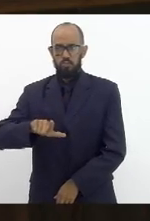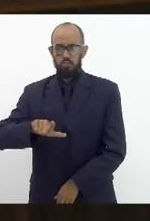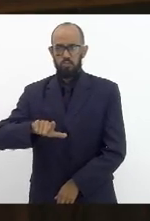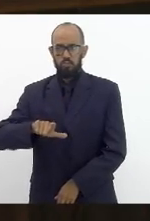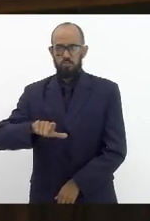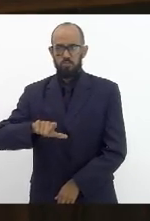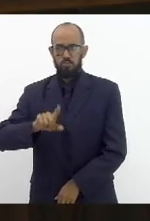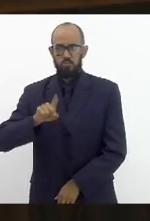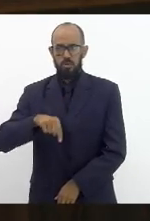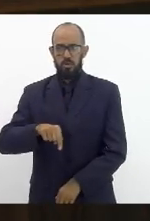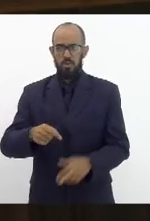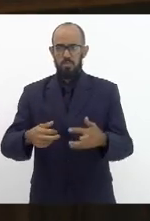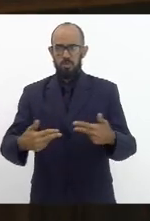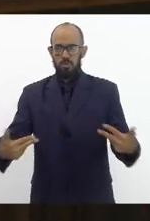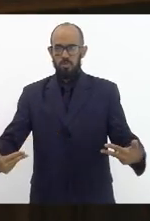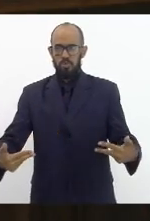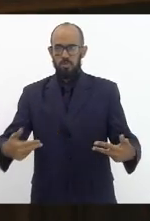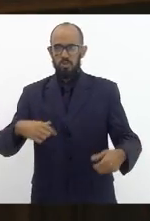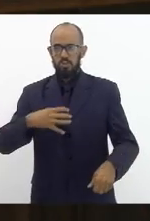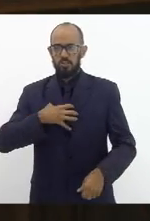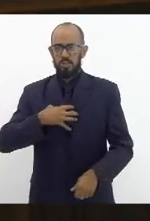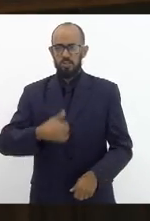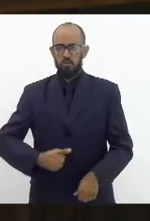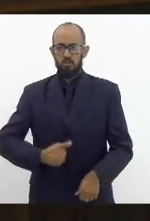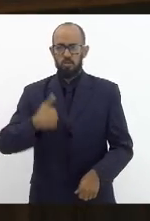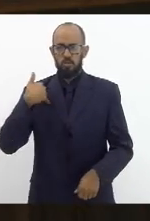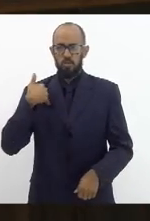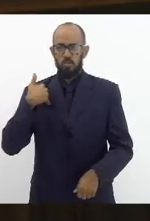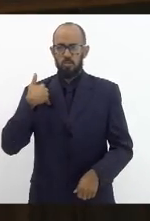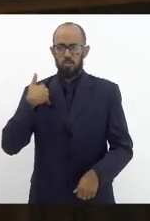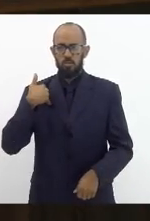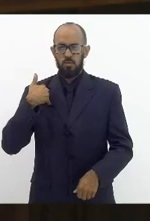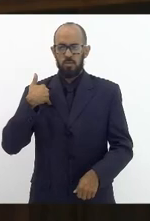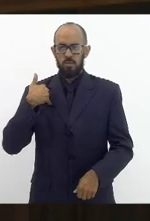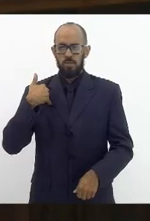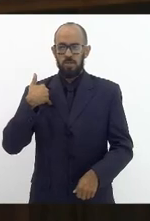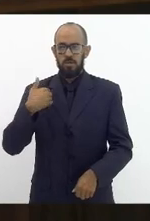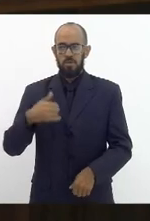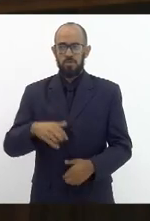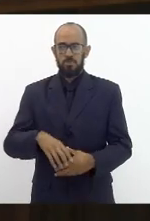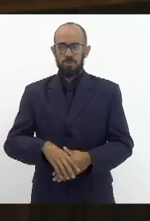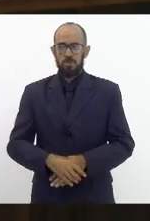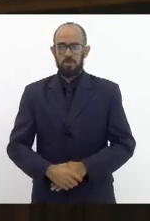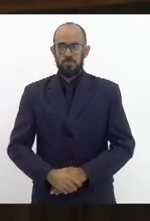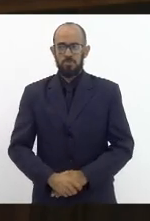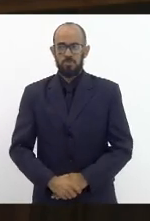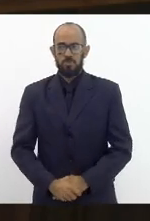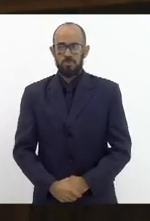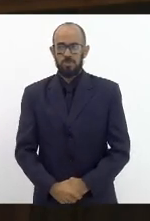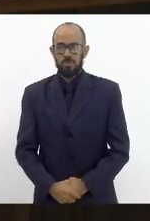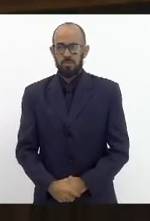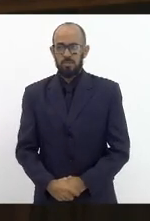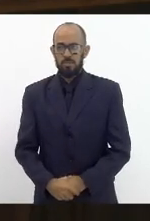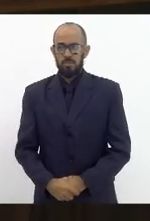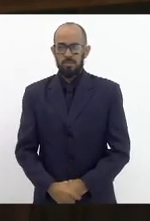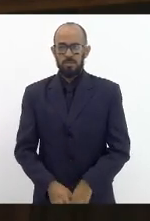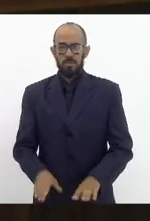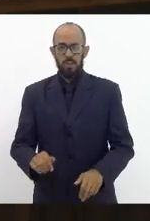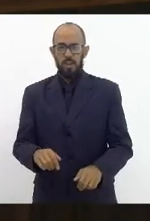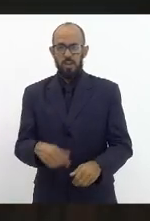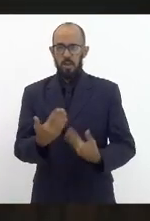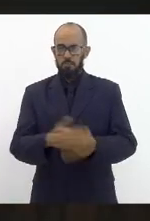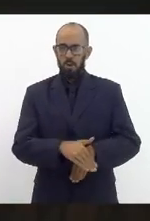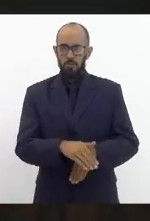É uma coisa que nos enche de orgulho e faz com que aquela prova não seja um